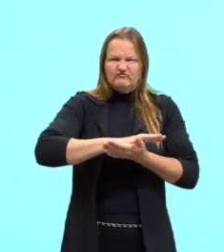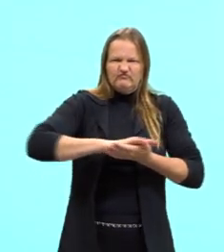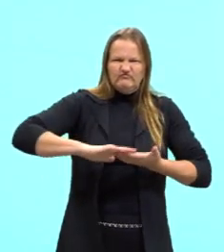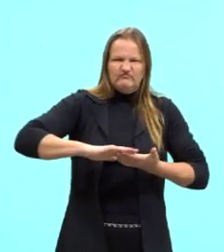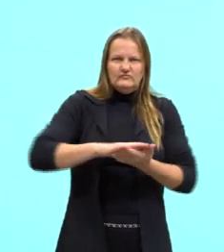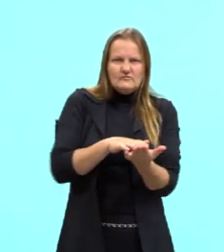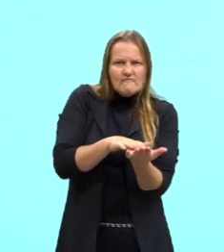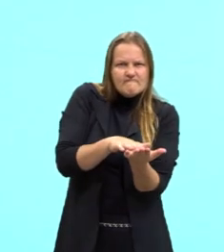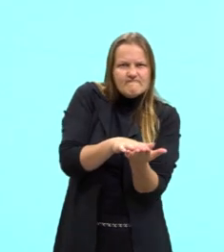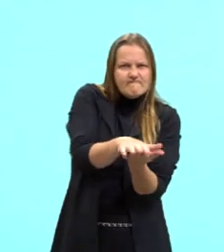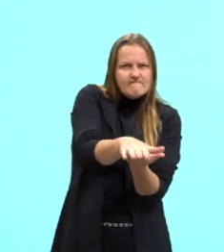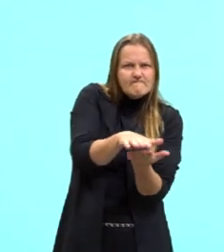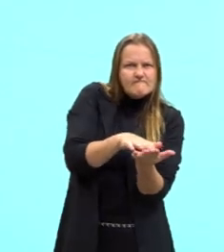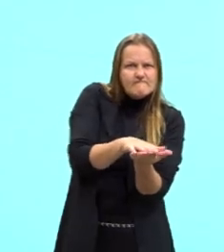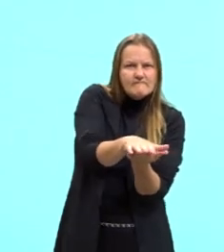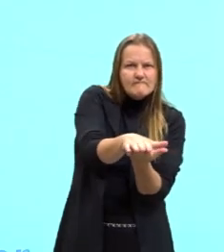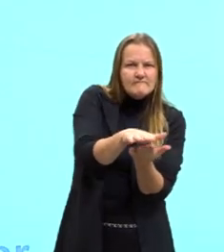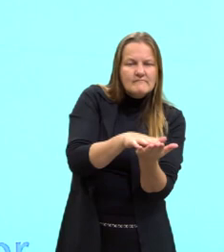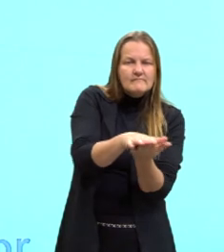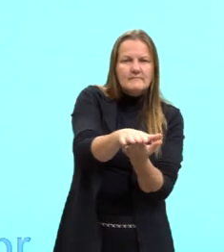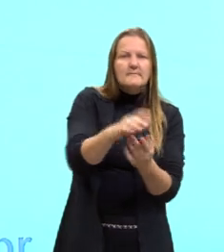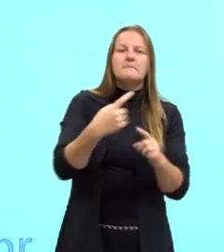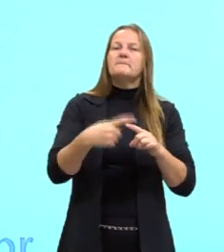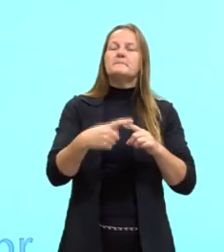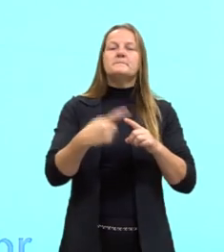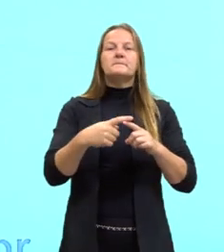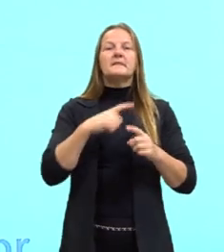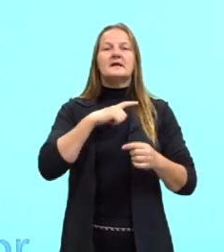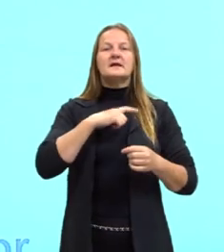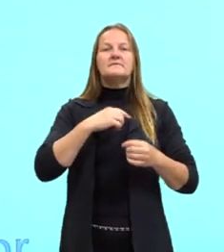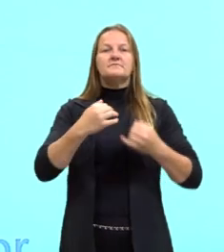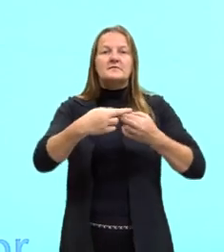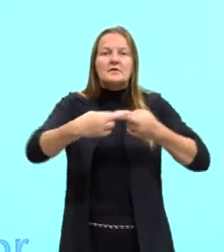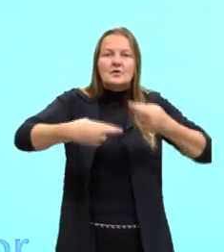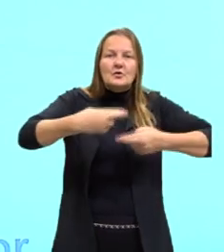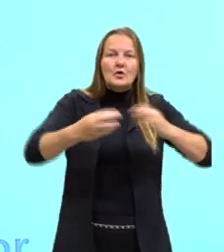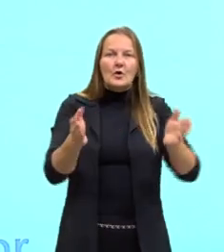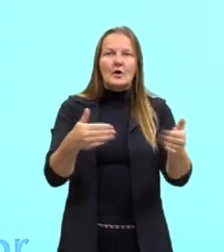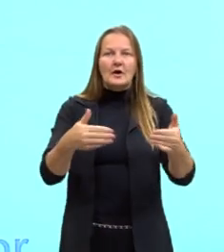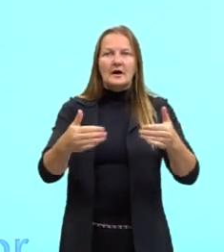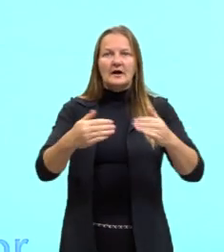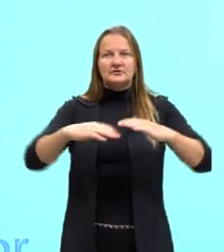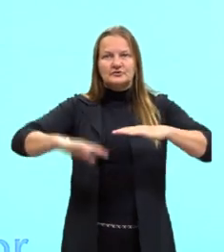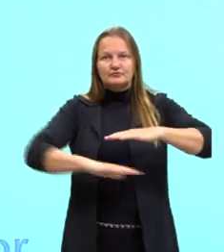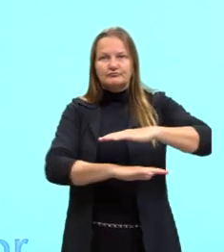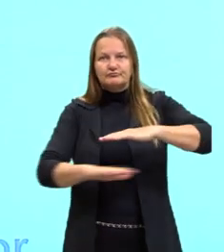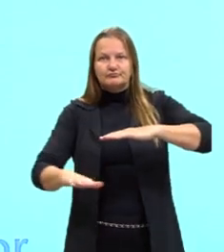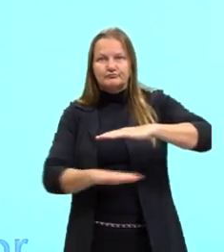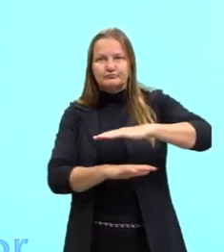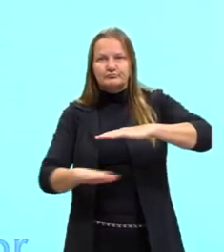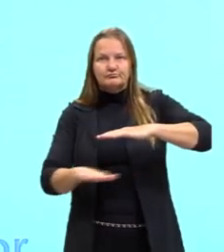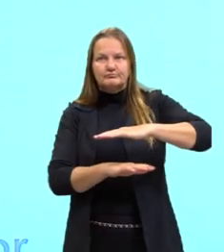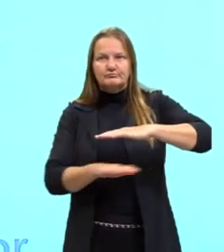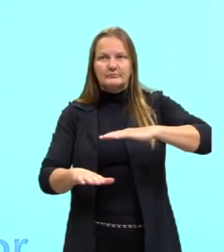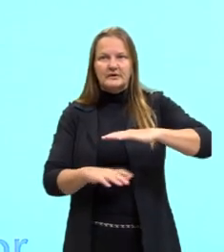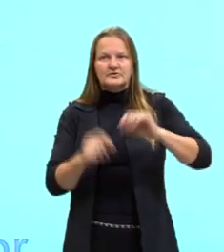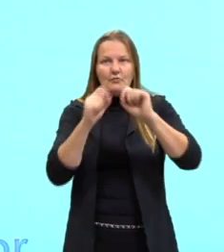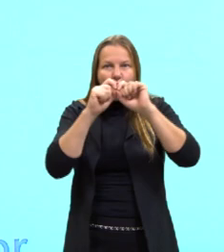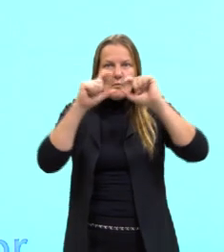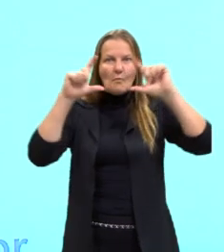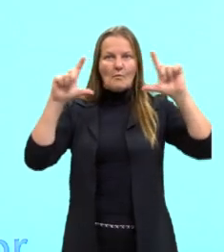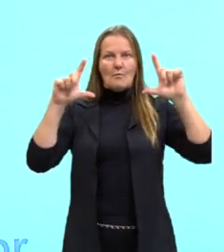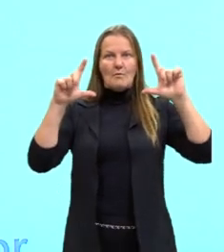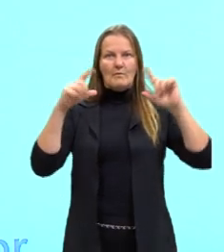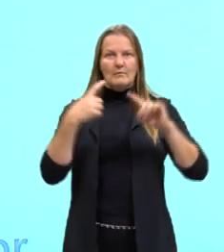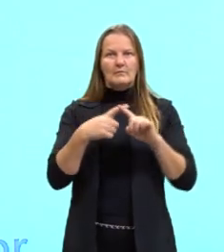acontece né essa força de atrito aqui porque a interação entre a caixa e o chão aqui eu dei um zoom maior para vocês